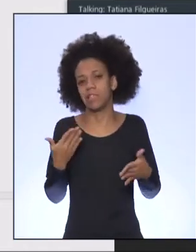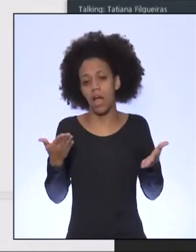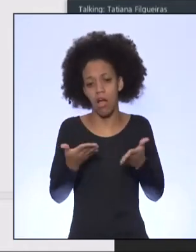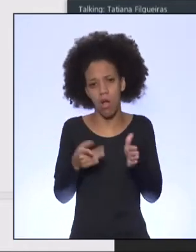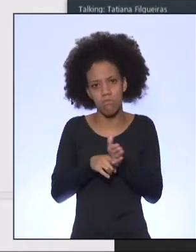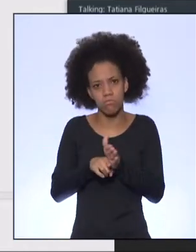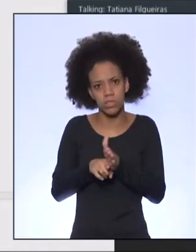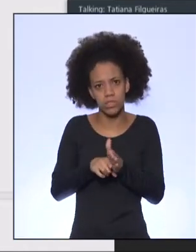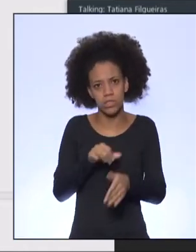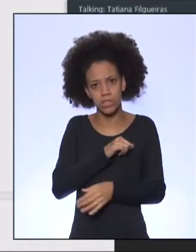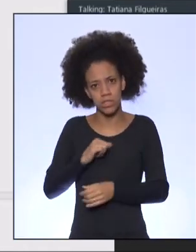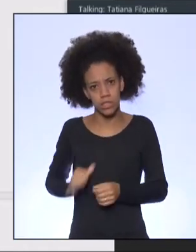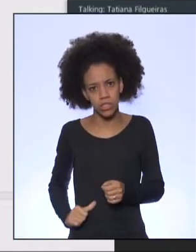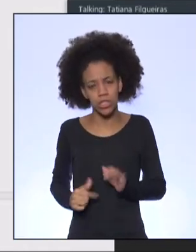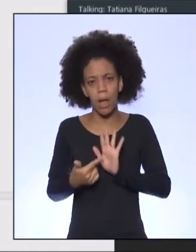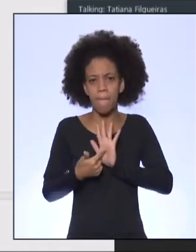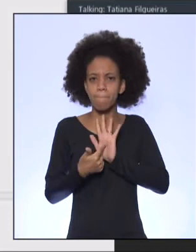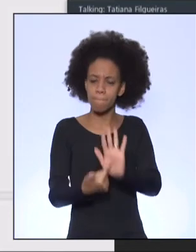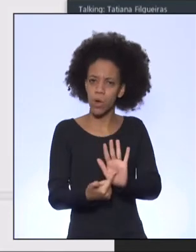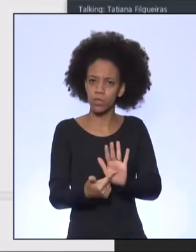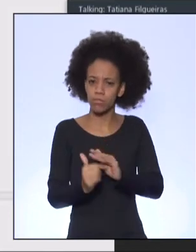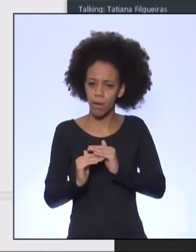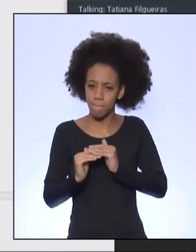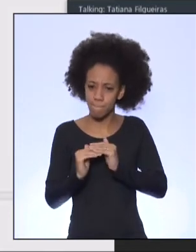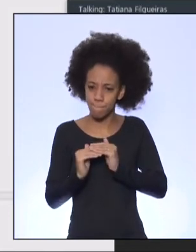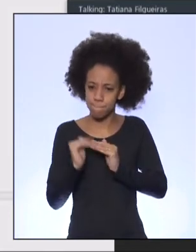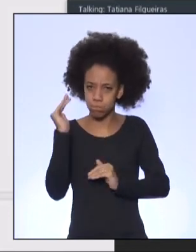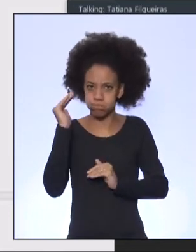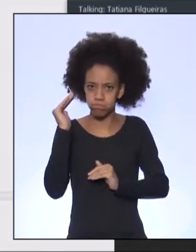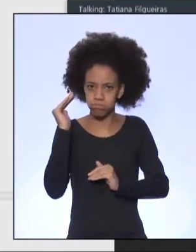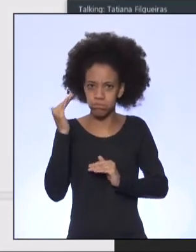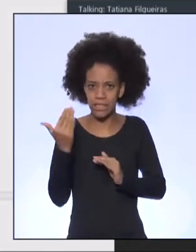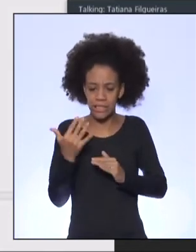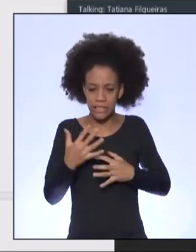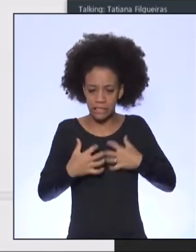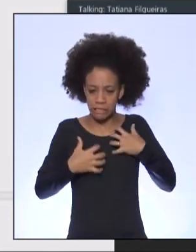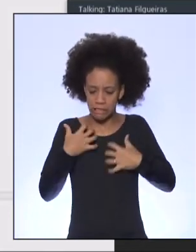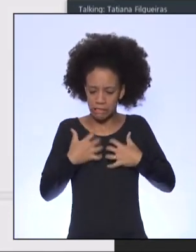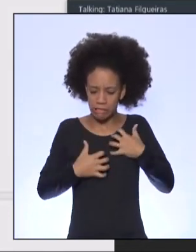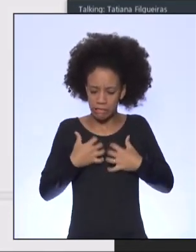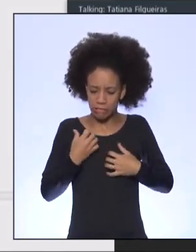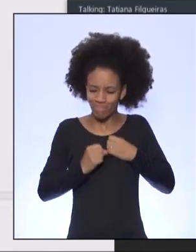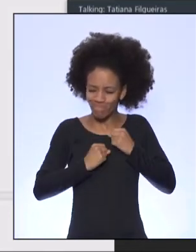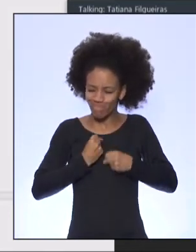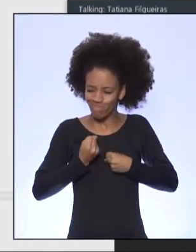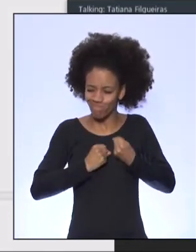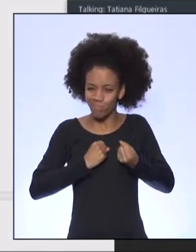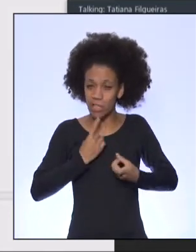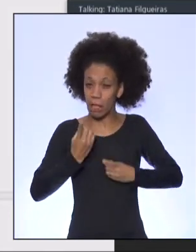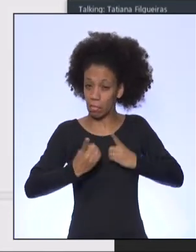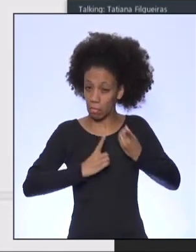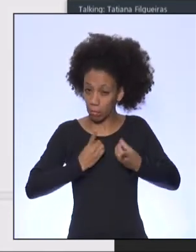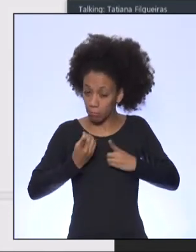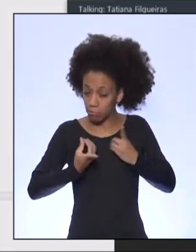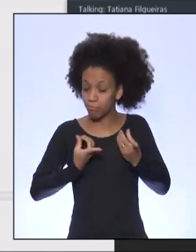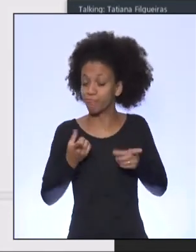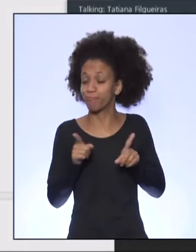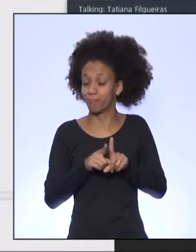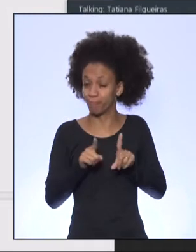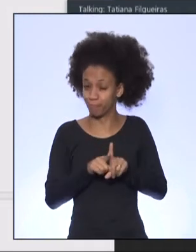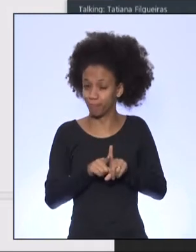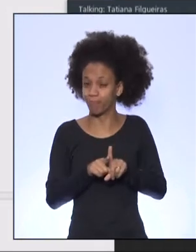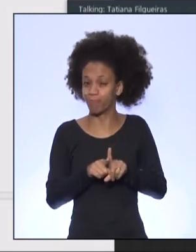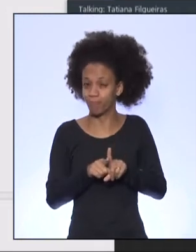China, mostram o aumento do quadro de ansiedade e de depressão, né? Isso